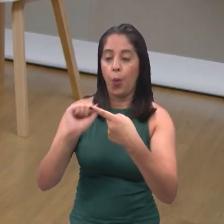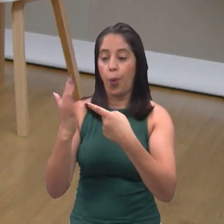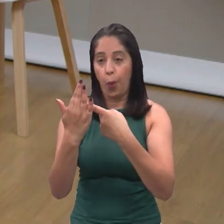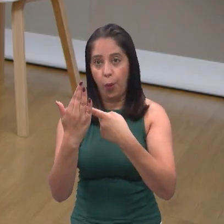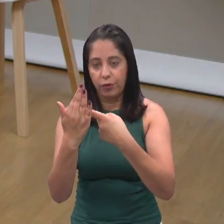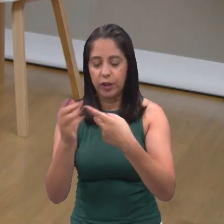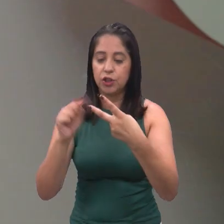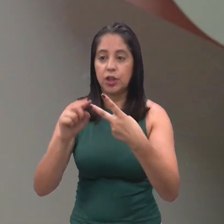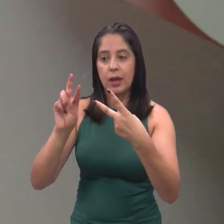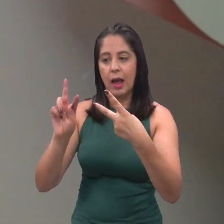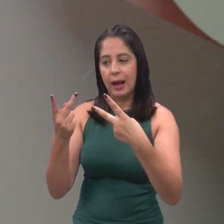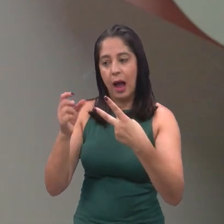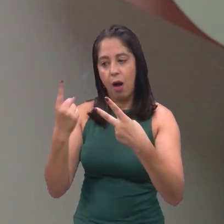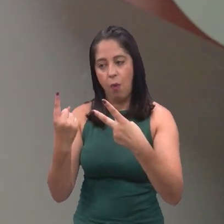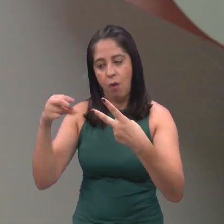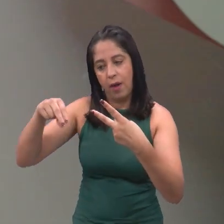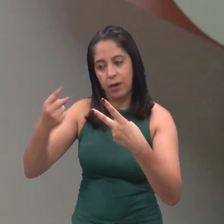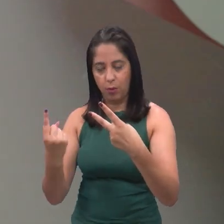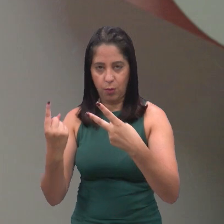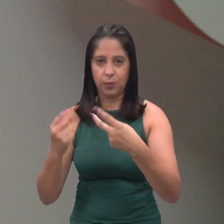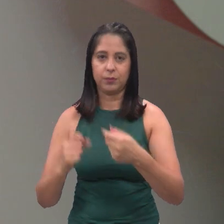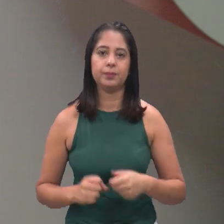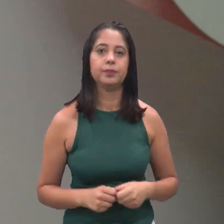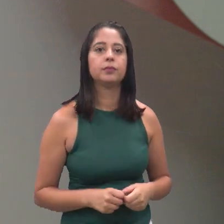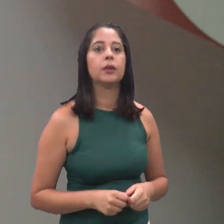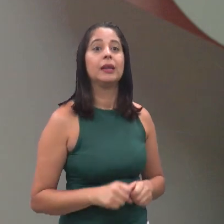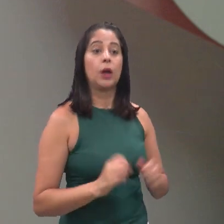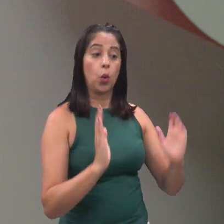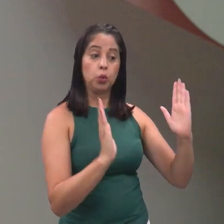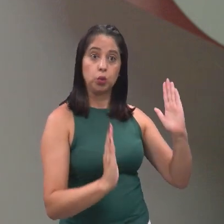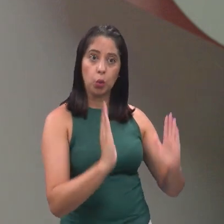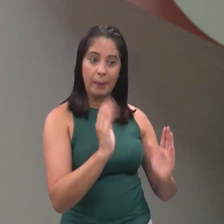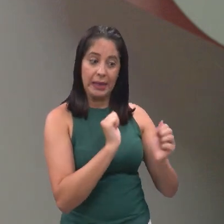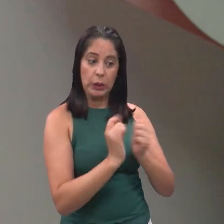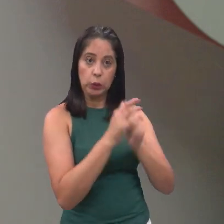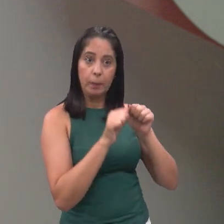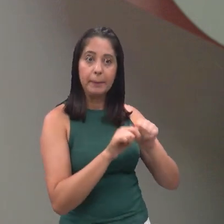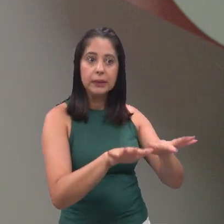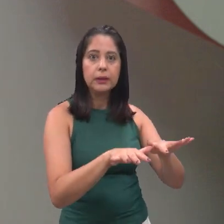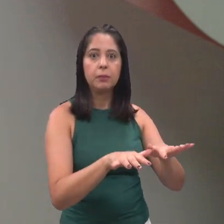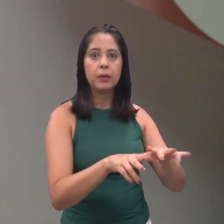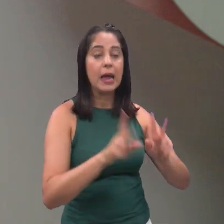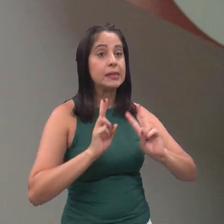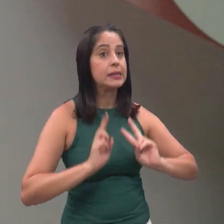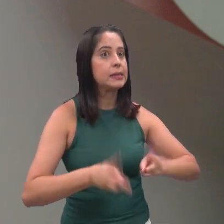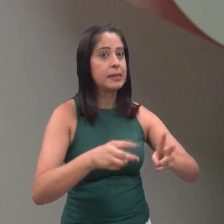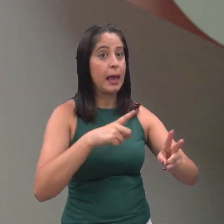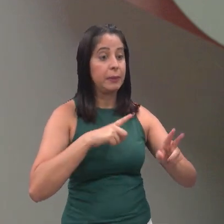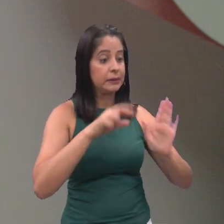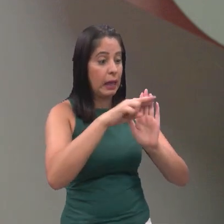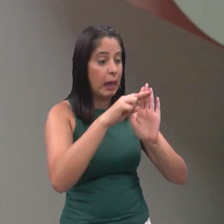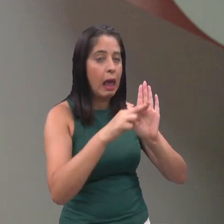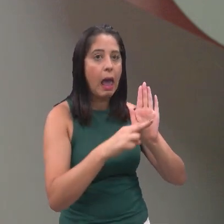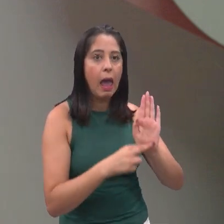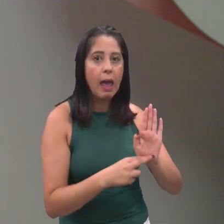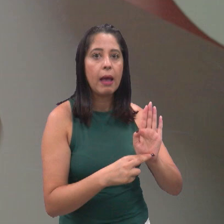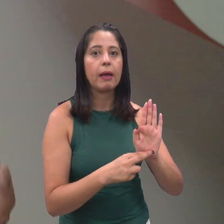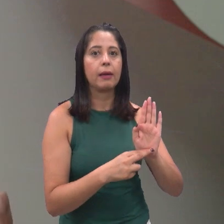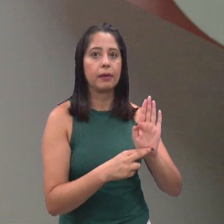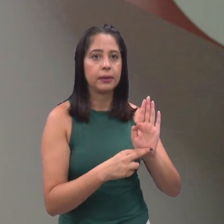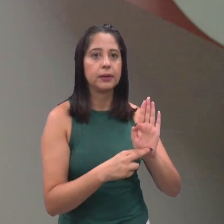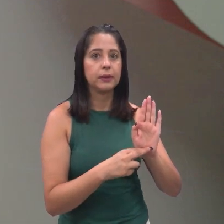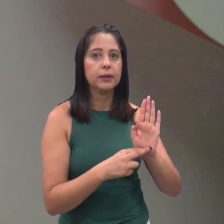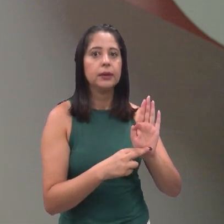da pandemia, doutora, a gente conversava muito, todos os lugares explicavam assim, o protocolo, né? Eu descubro que estou com H1N1 ou estou